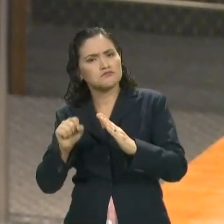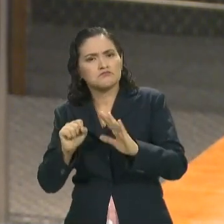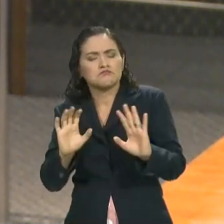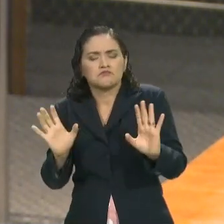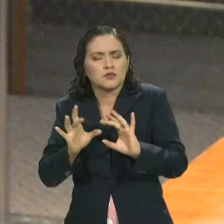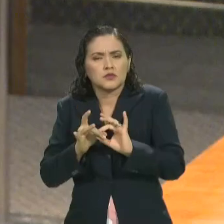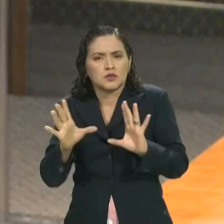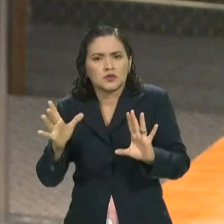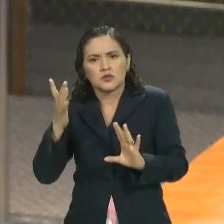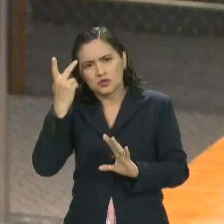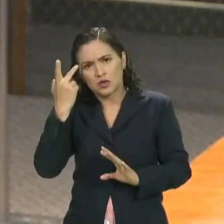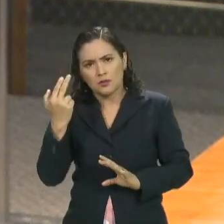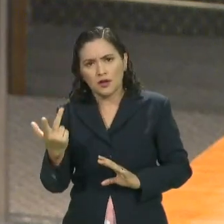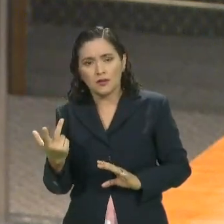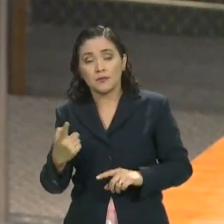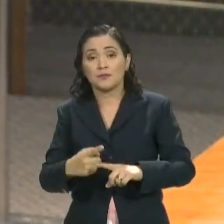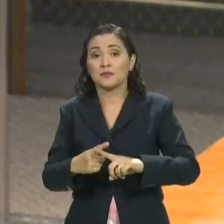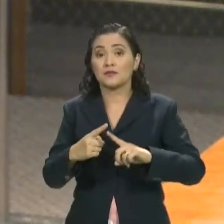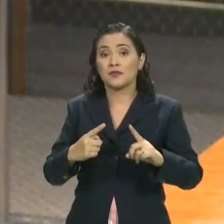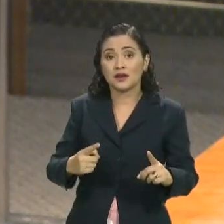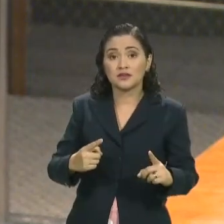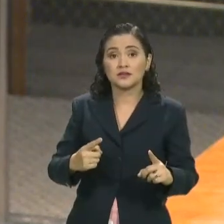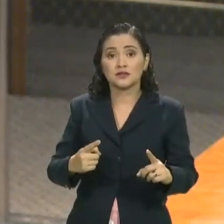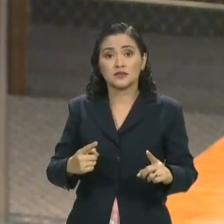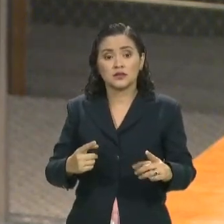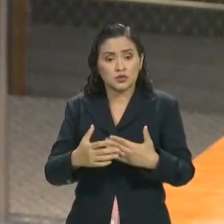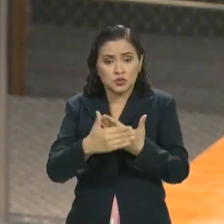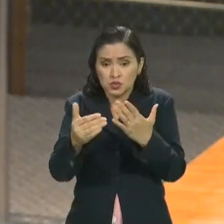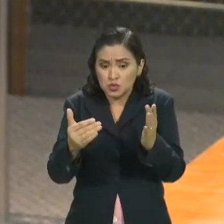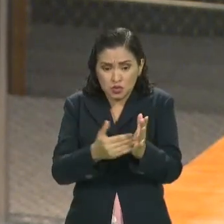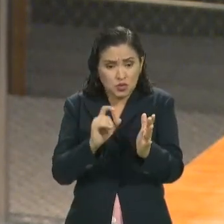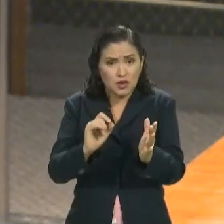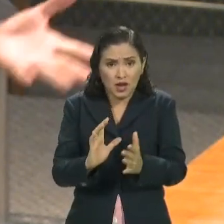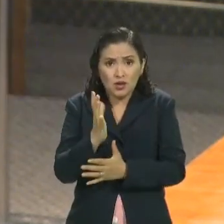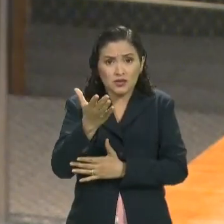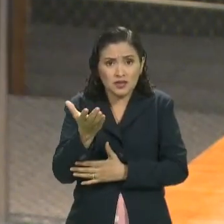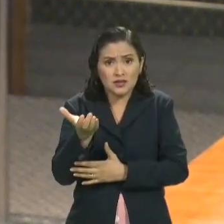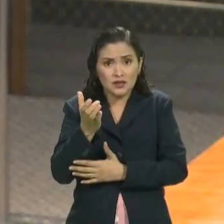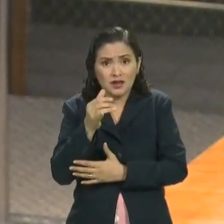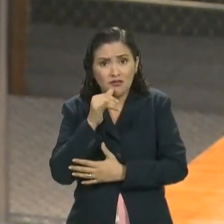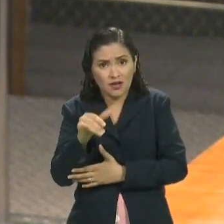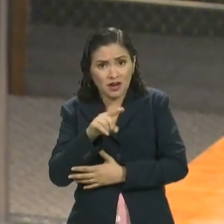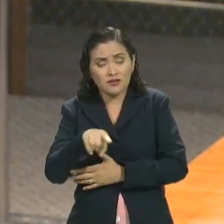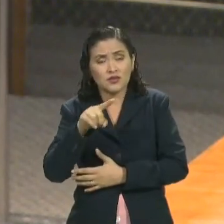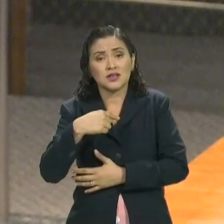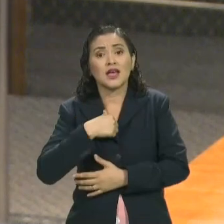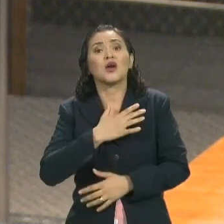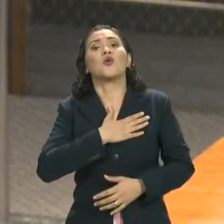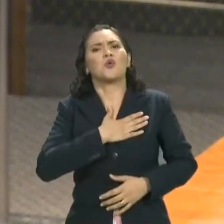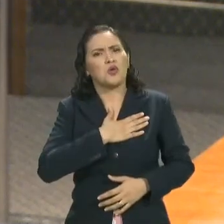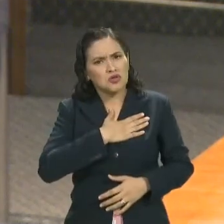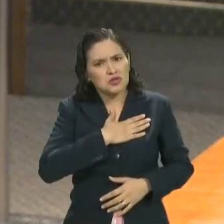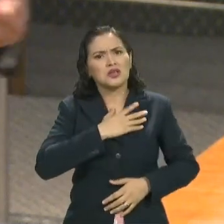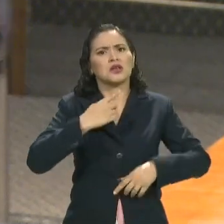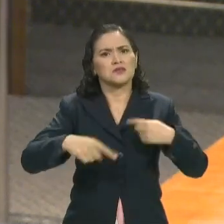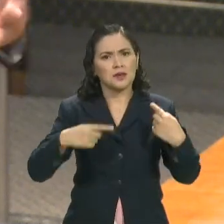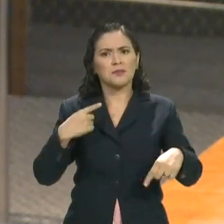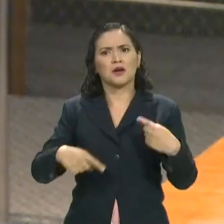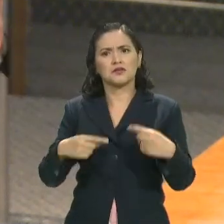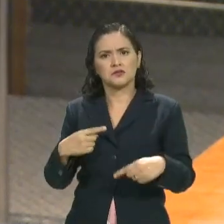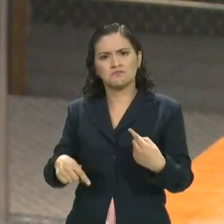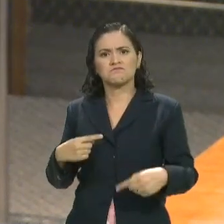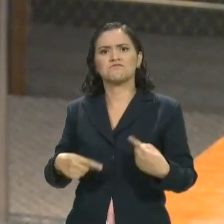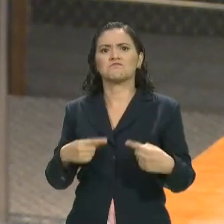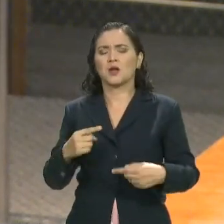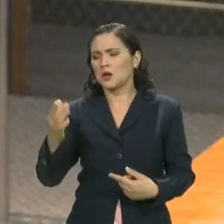agiram corretos. Mas de tudo isso, eu quero dizer a vocês que eu gostei do debate. Eu não sabia de talentos